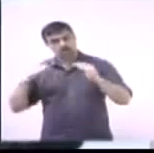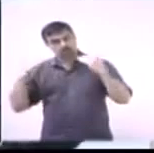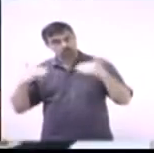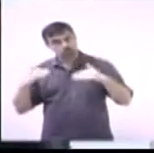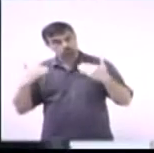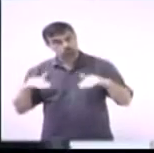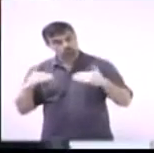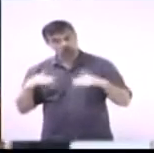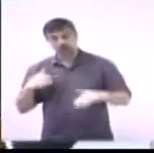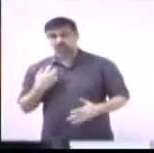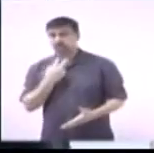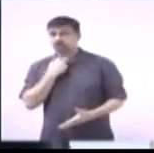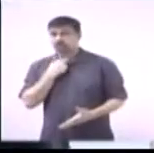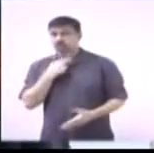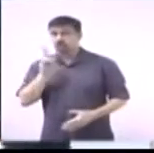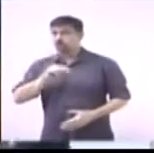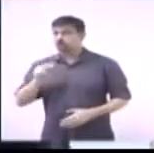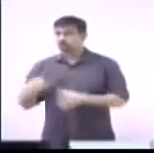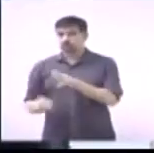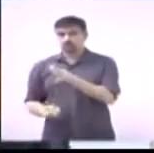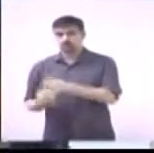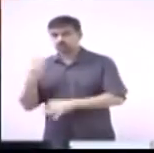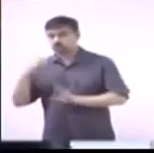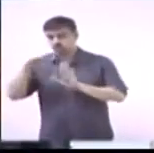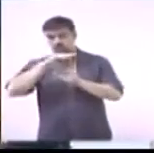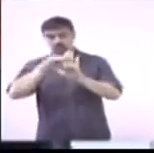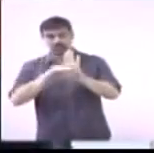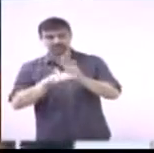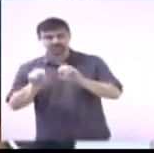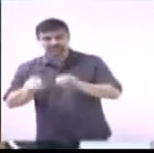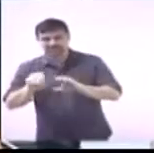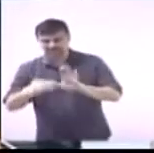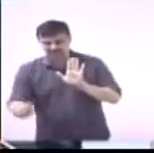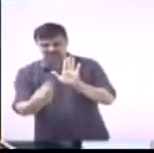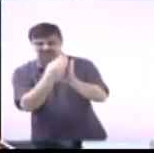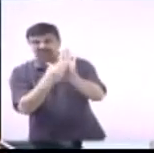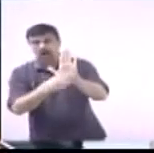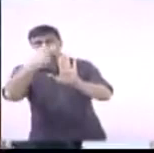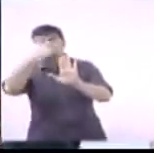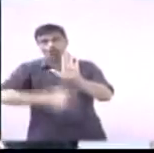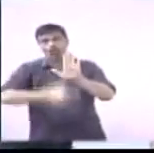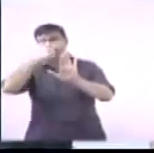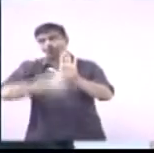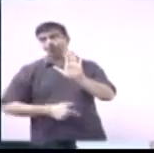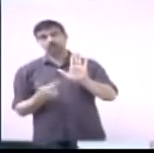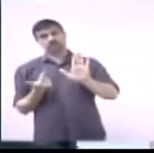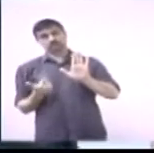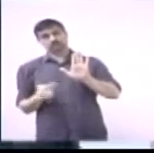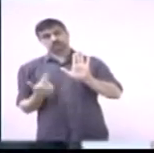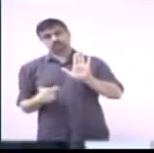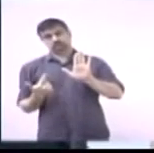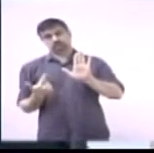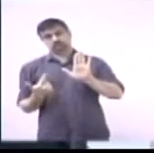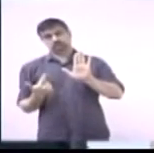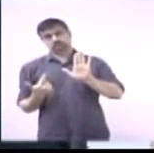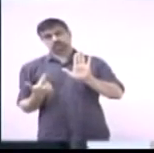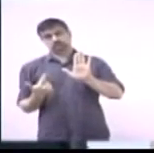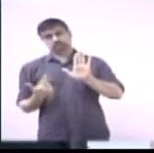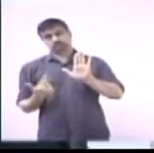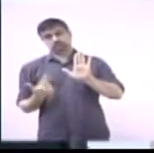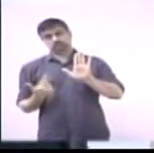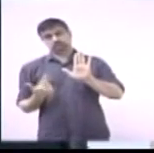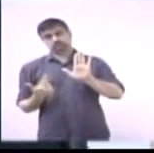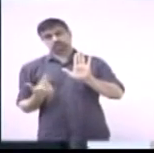fique bem claro, nunca existiu no Plano Municipal de Educação. Agora, claro